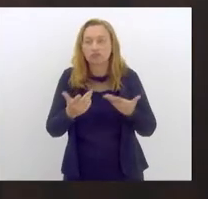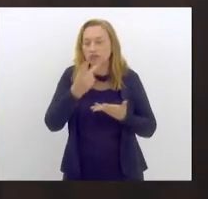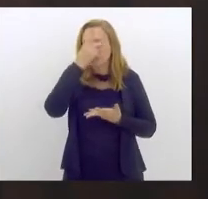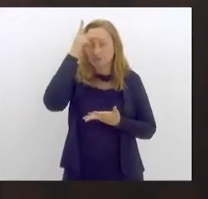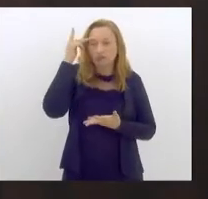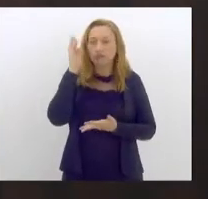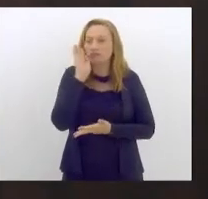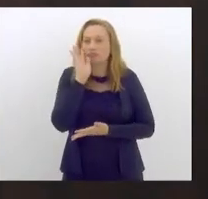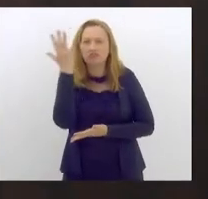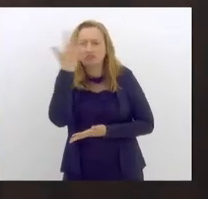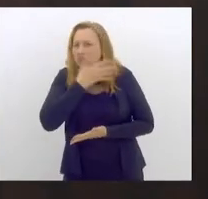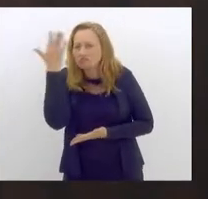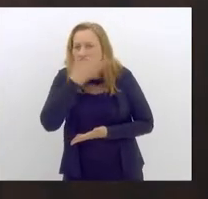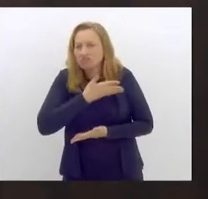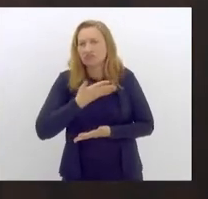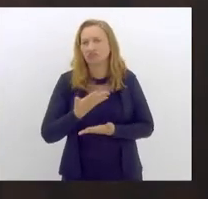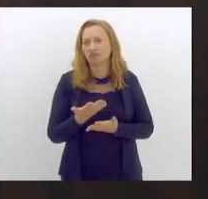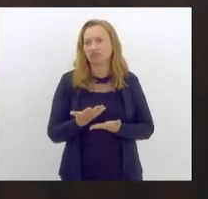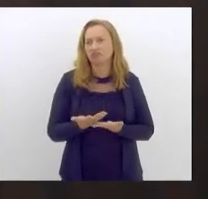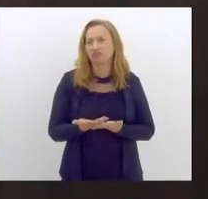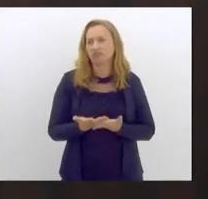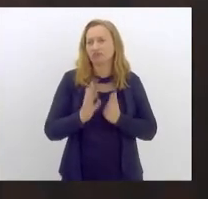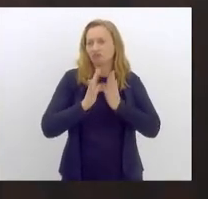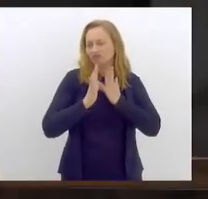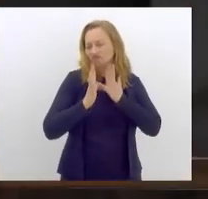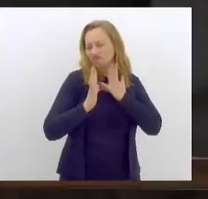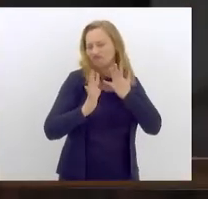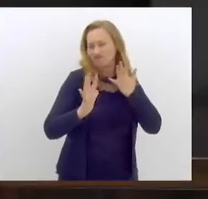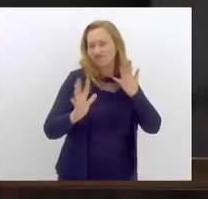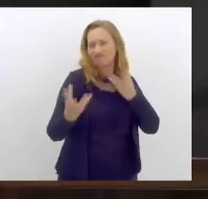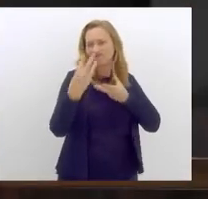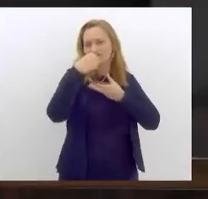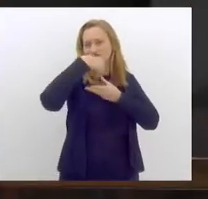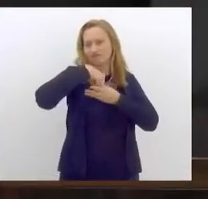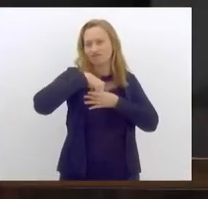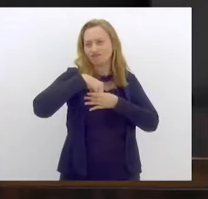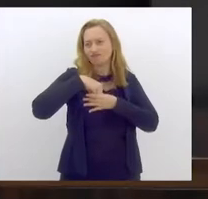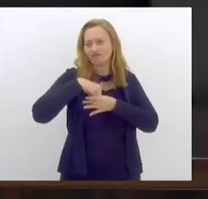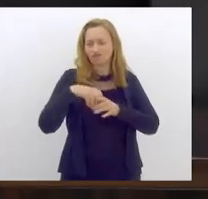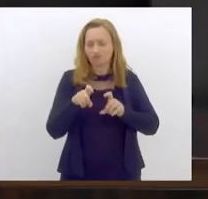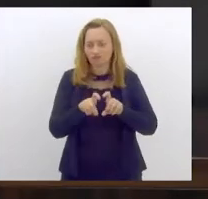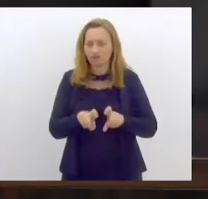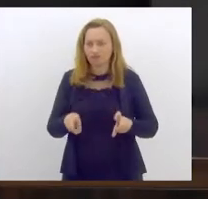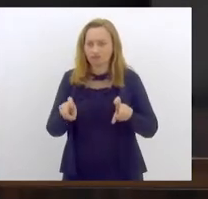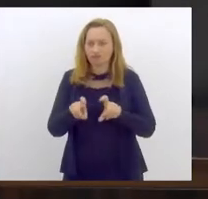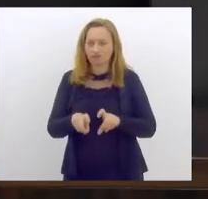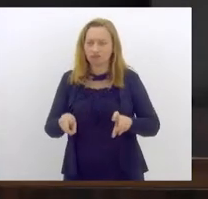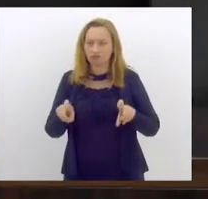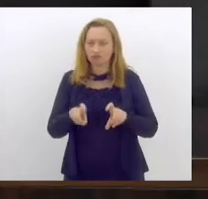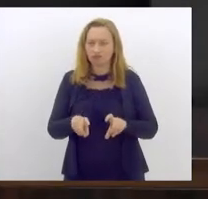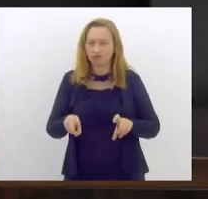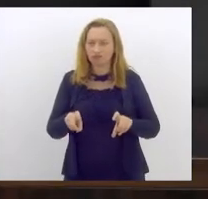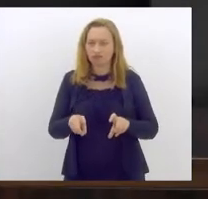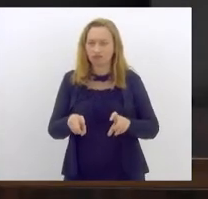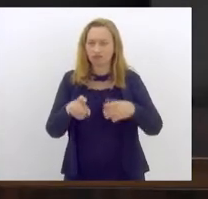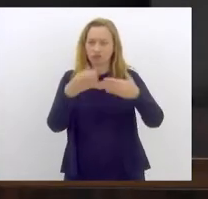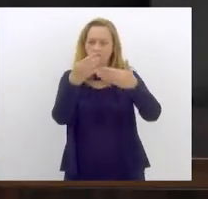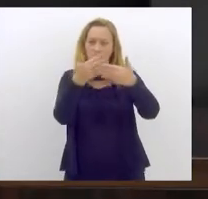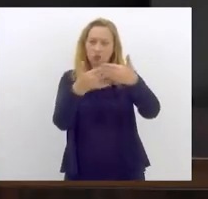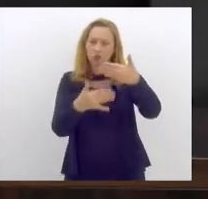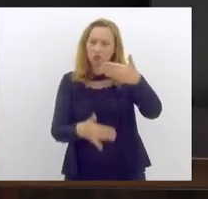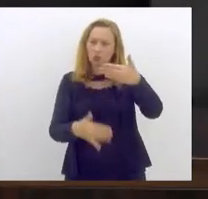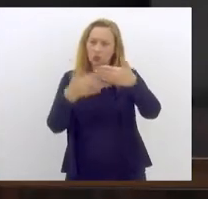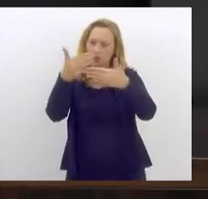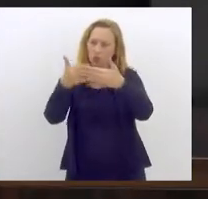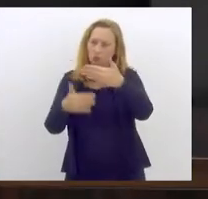veem essa fila essa fila está dentro do computador e essa fila na questão